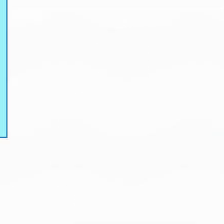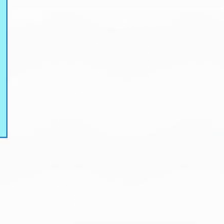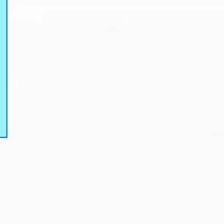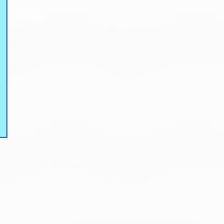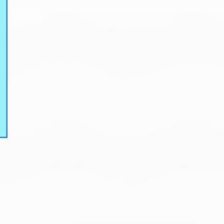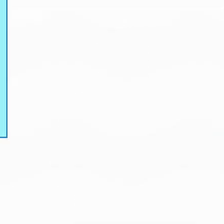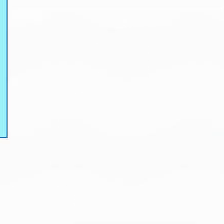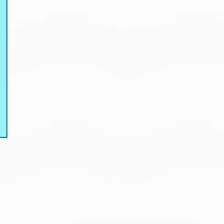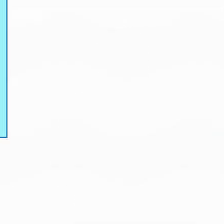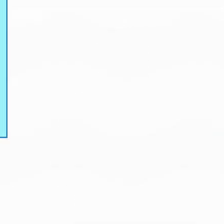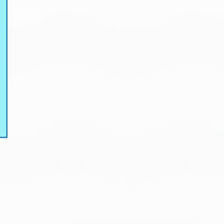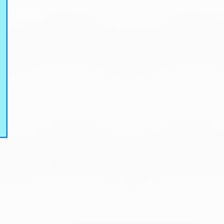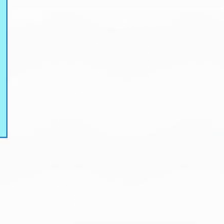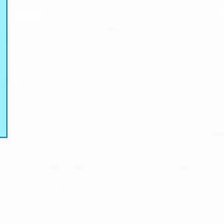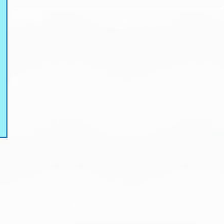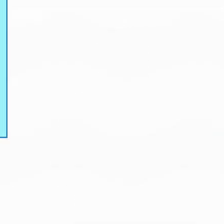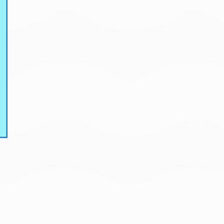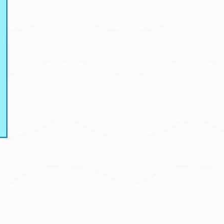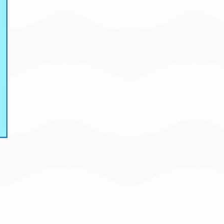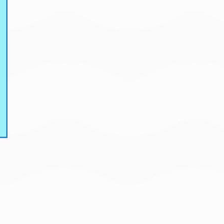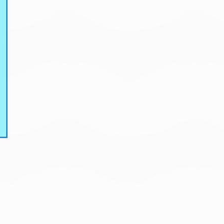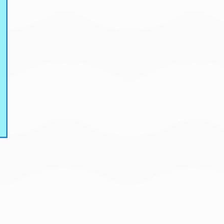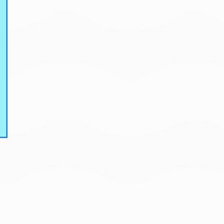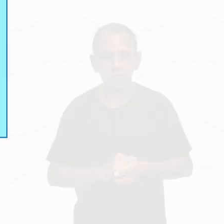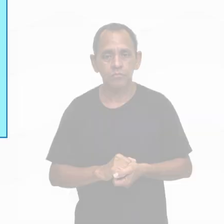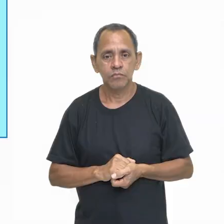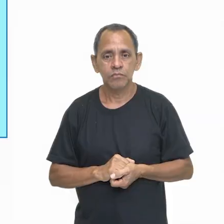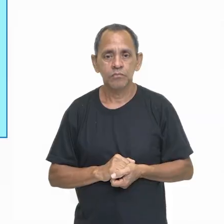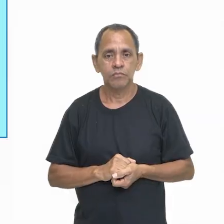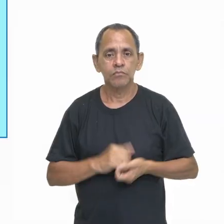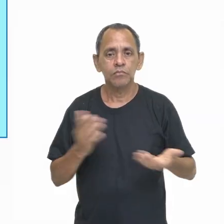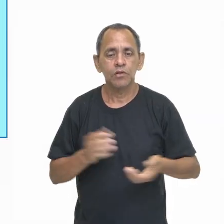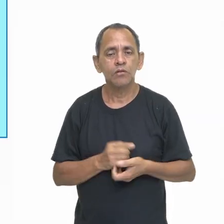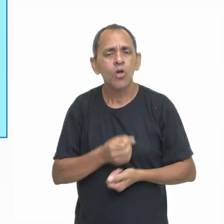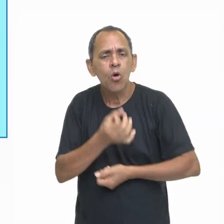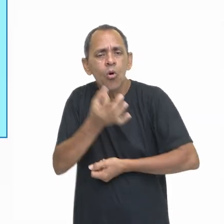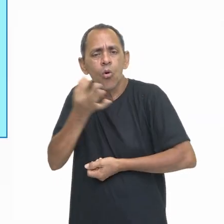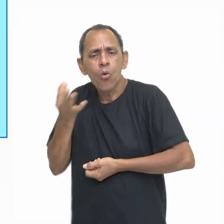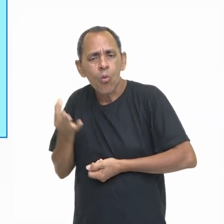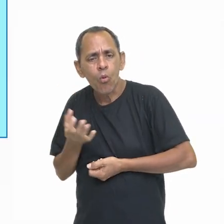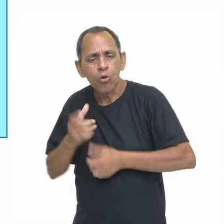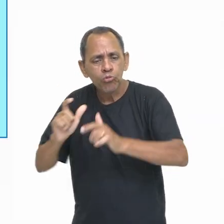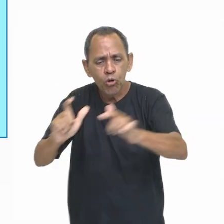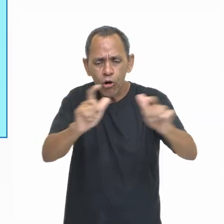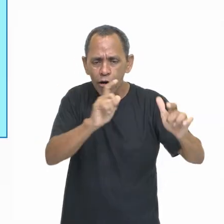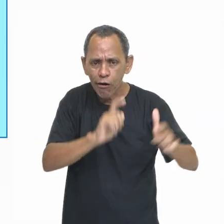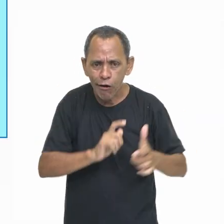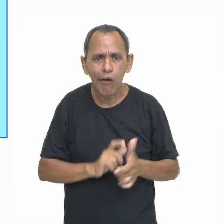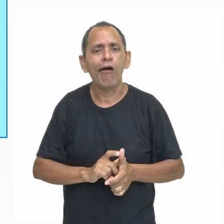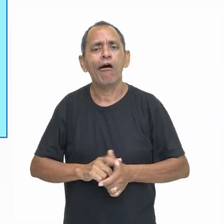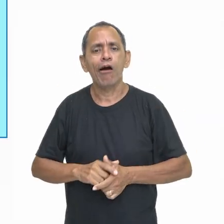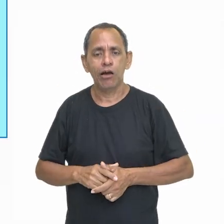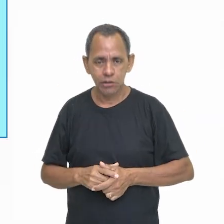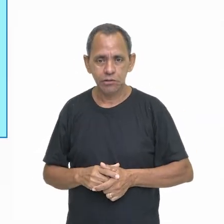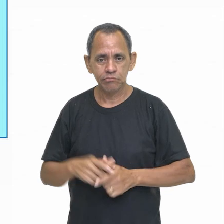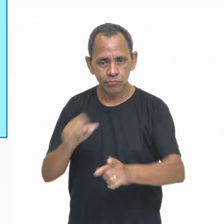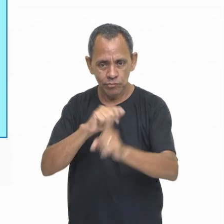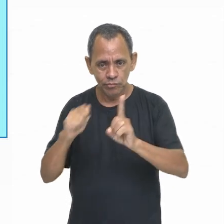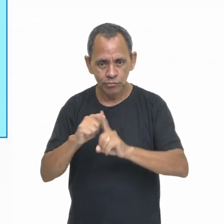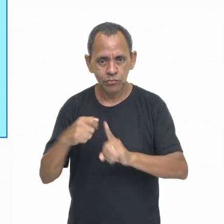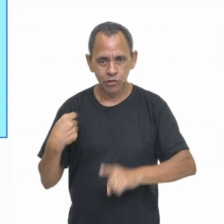a sociedade chinesa fazendo trocas comerciais.